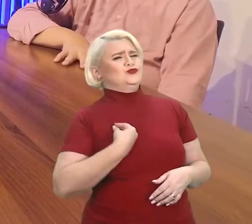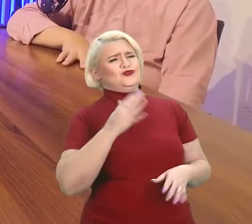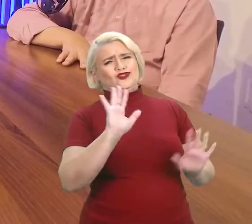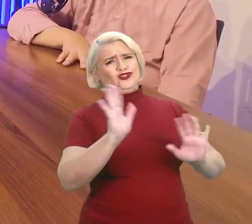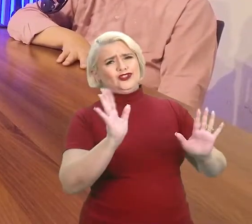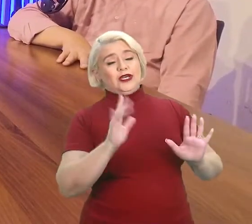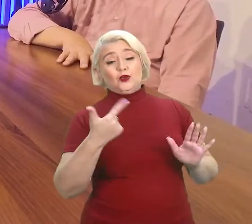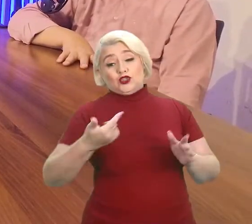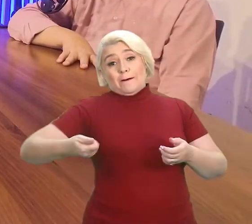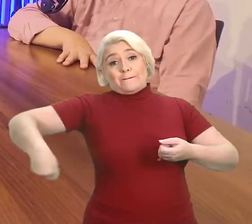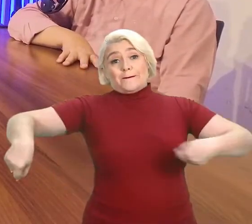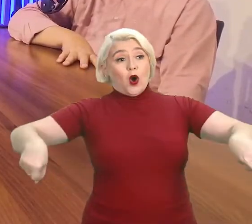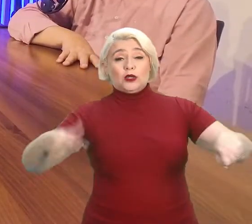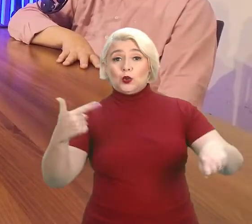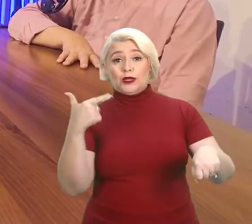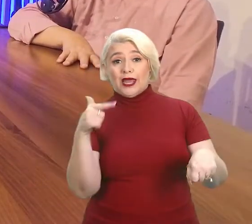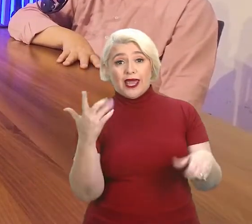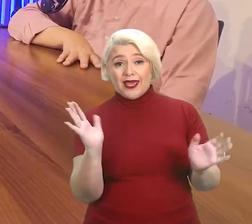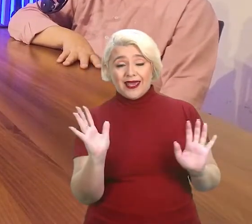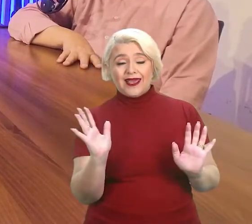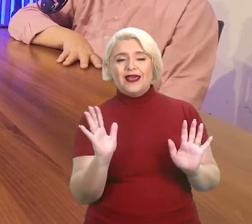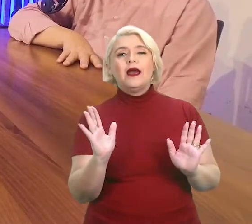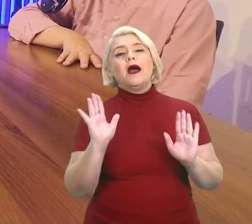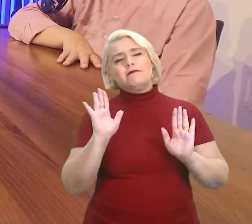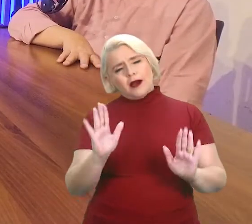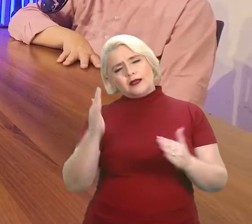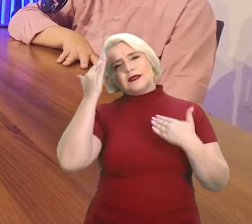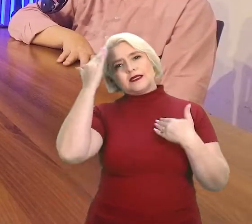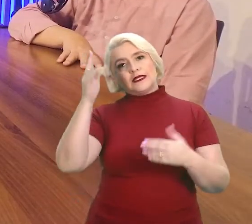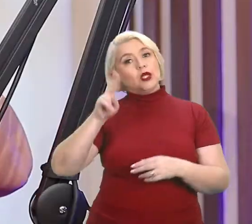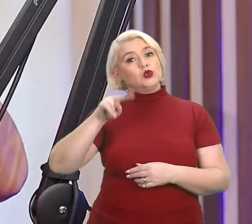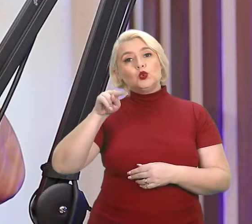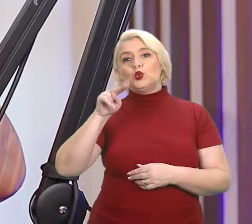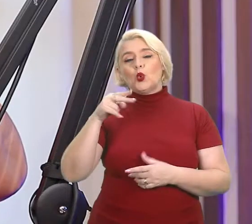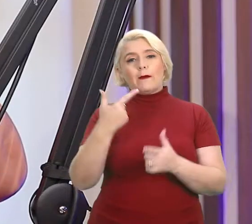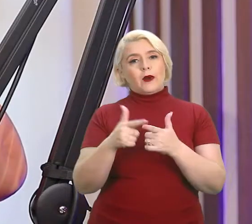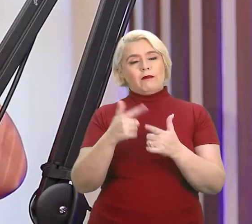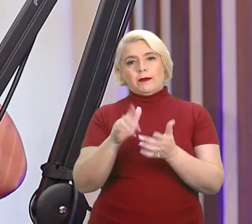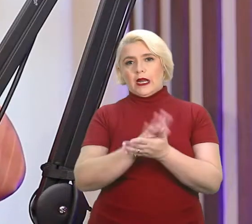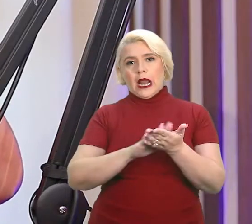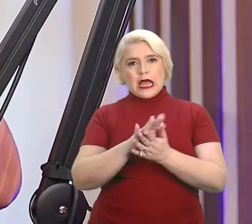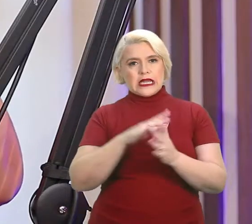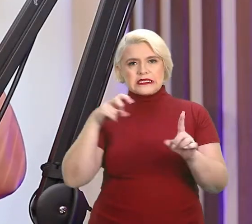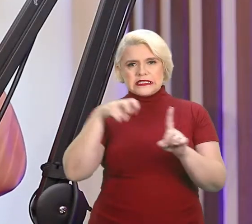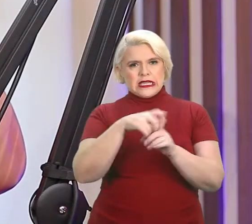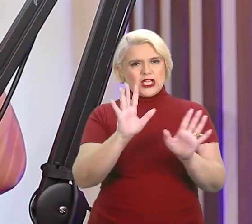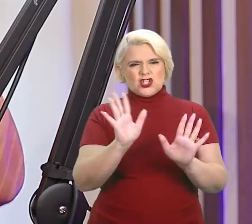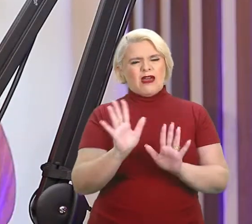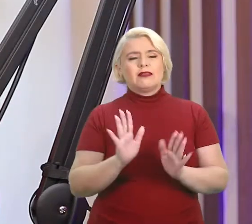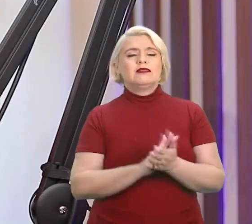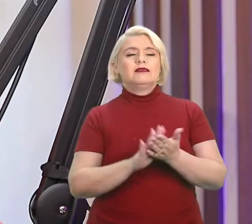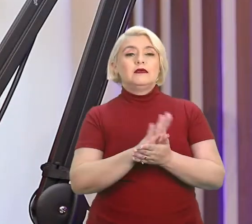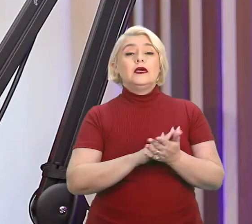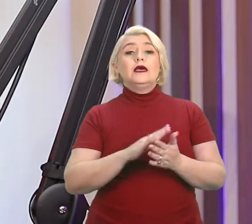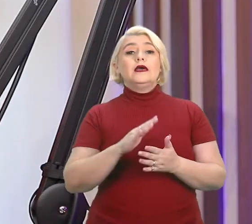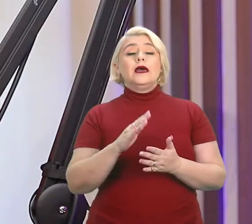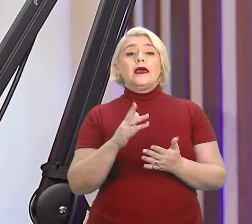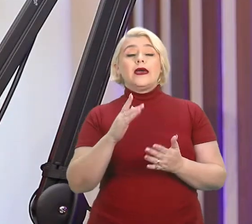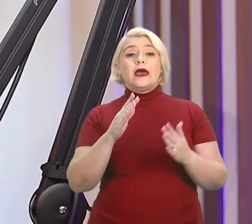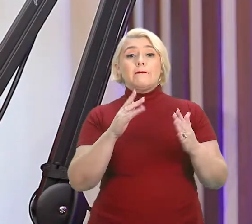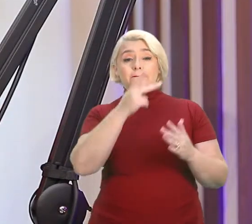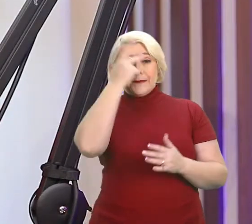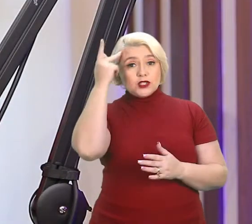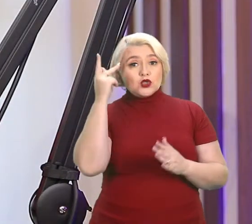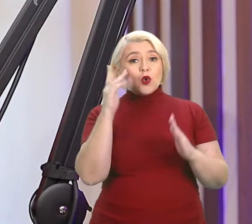Não sabia o que era isso. Mas graças a Deus, Antônio, nunca teve problema. Os irmãos da igreja, eles moravam... a cidade era pequena e